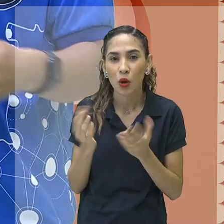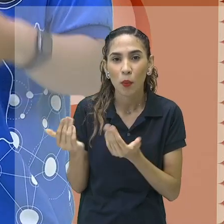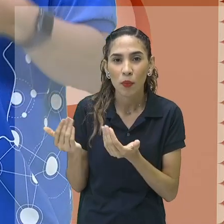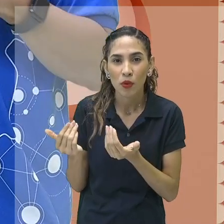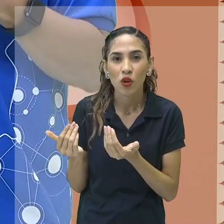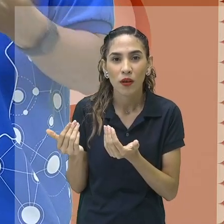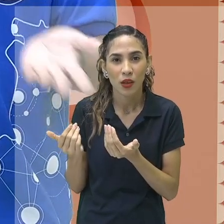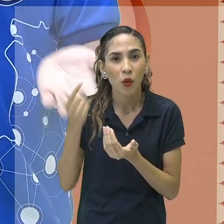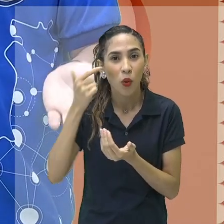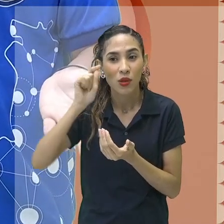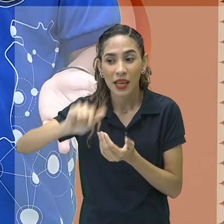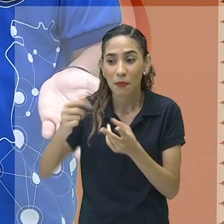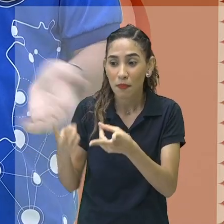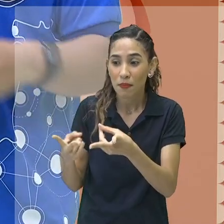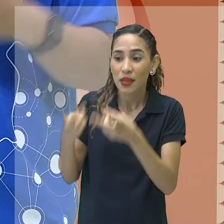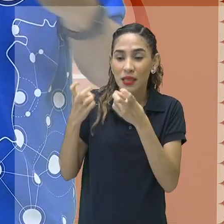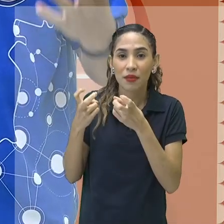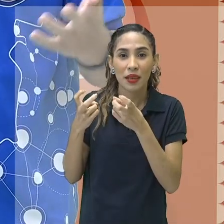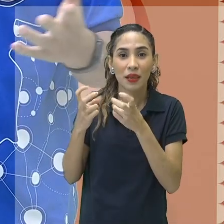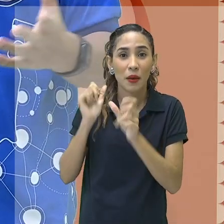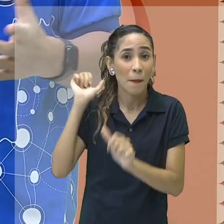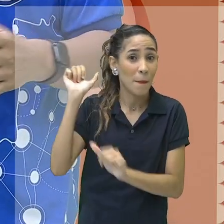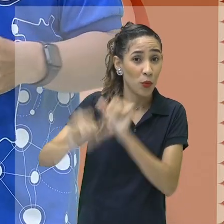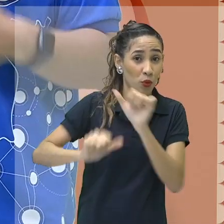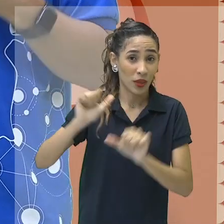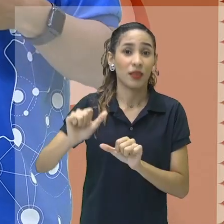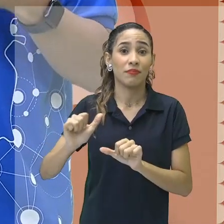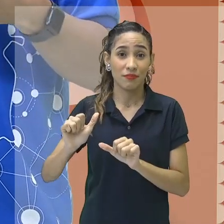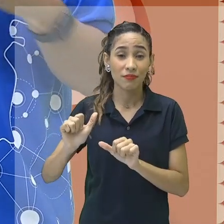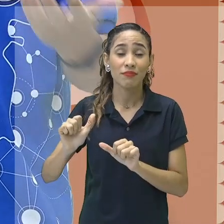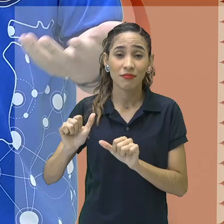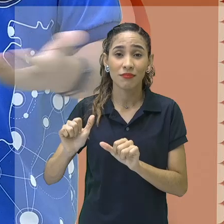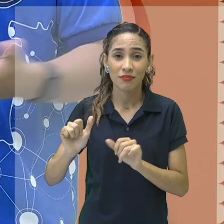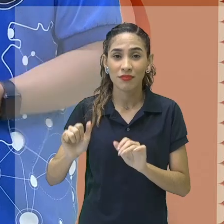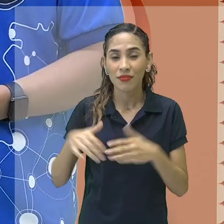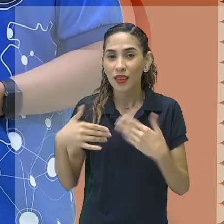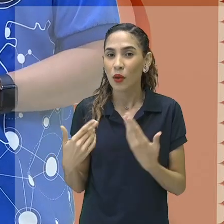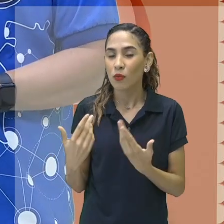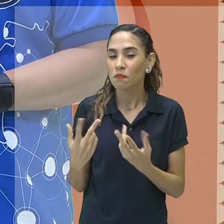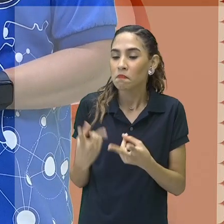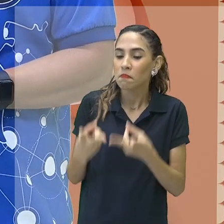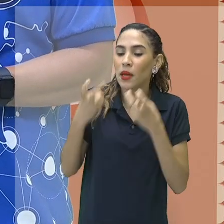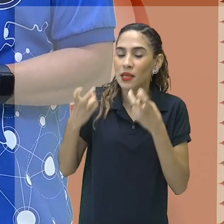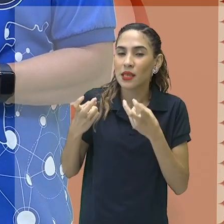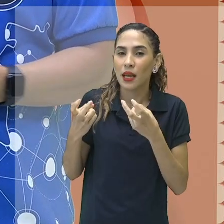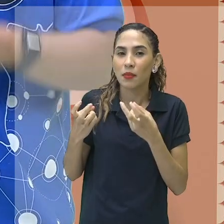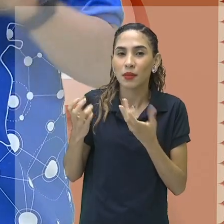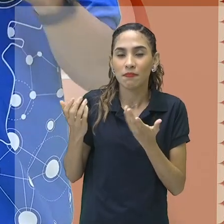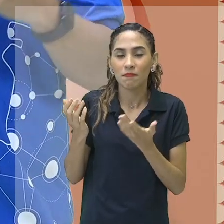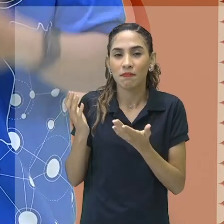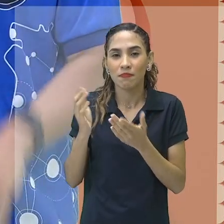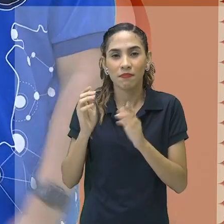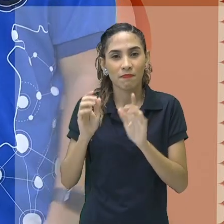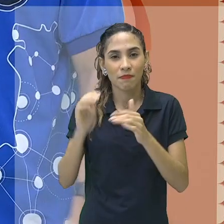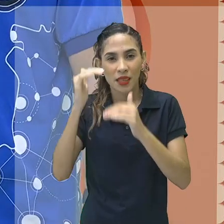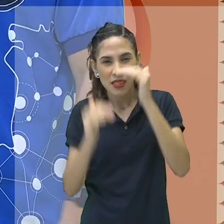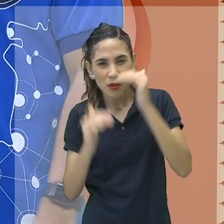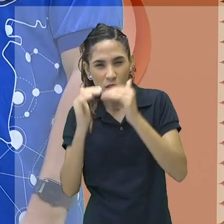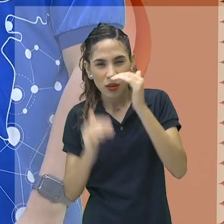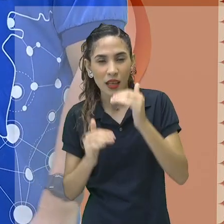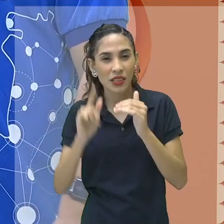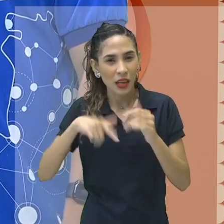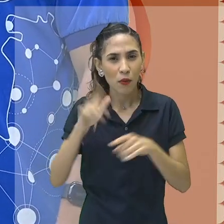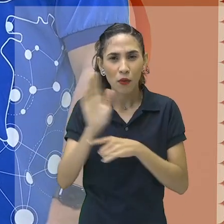dele ali, vai ter que mudar, não interessa, né? E aí ele começa a perceber determinadas coisas relacionadas à desigualdade. É um filme muito